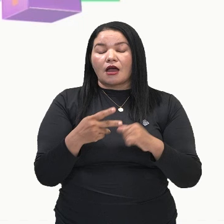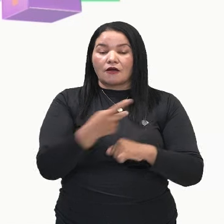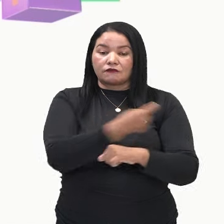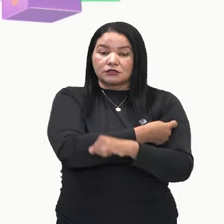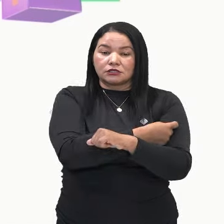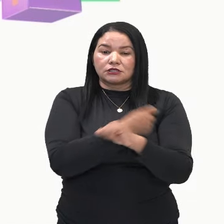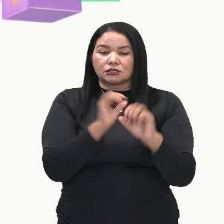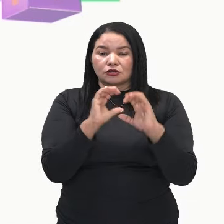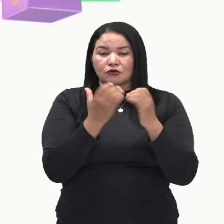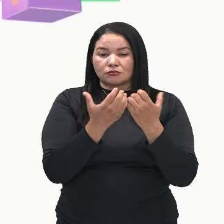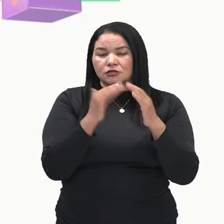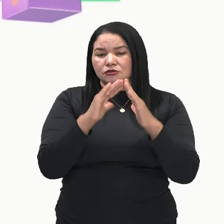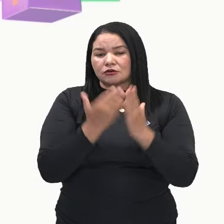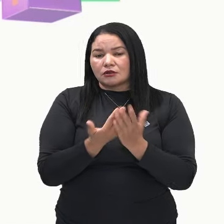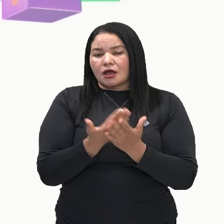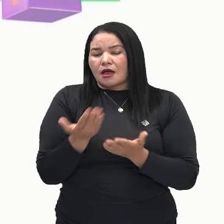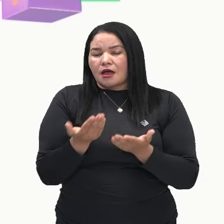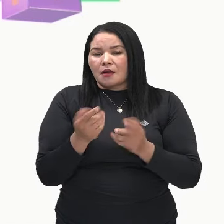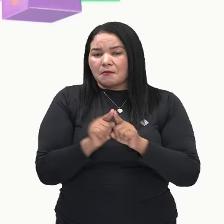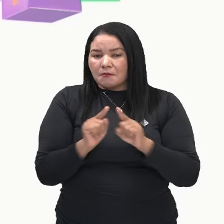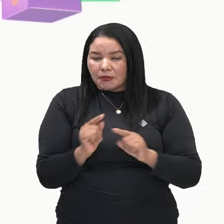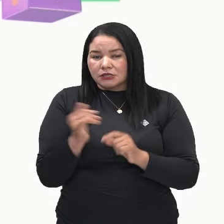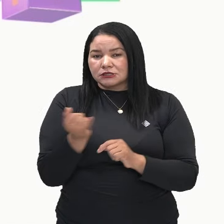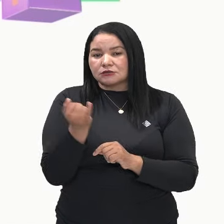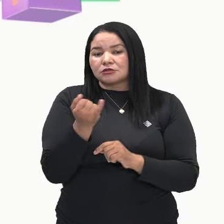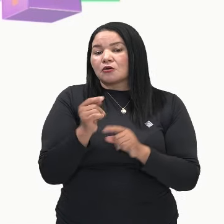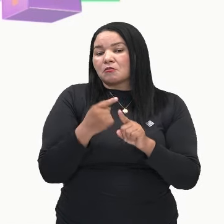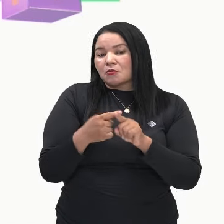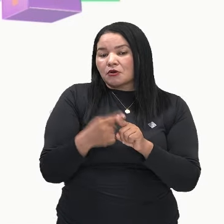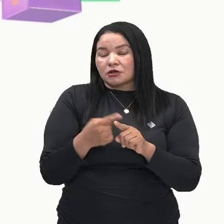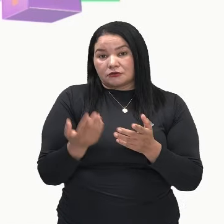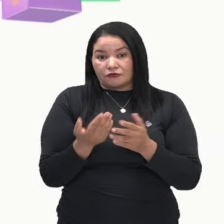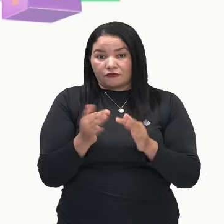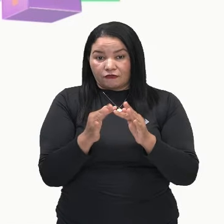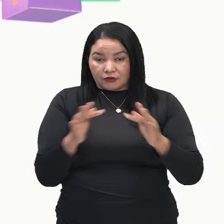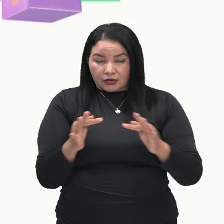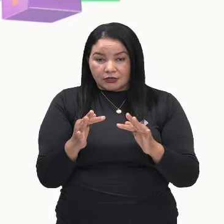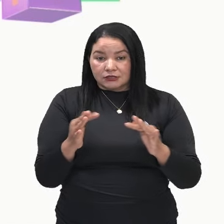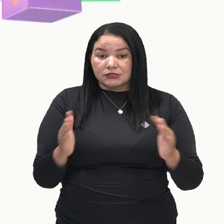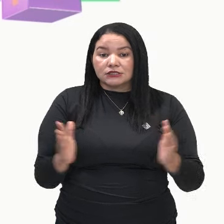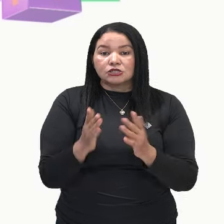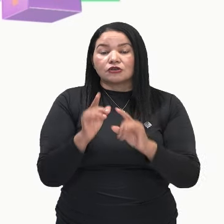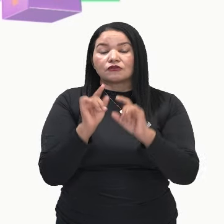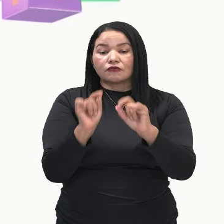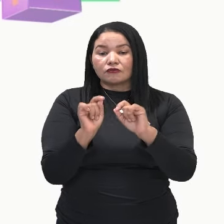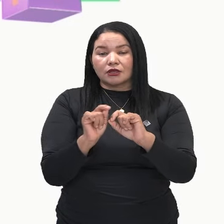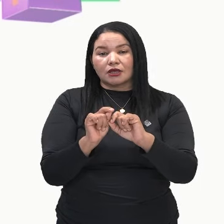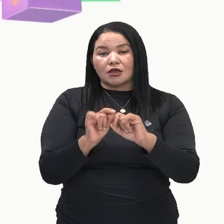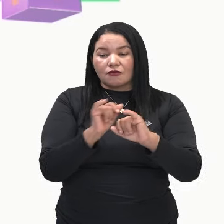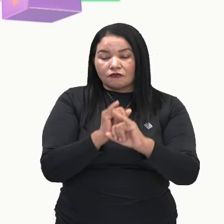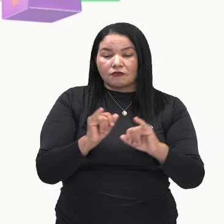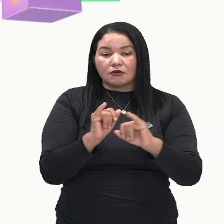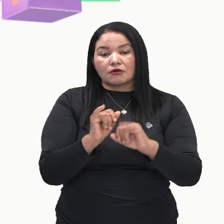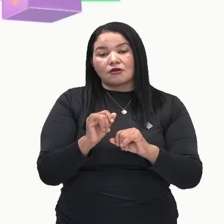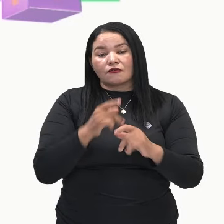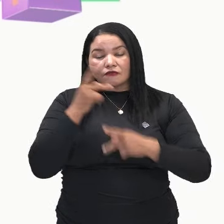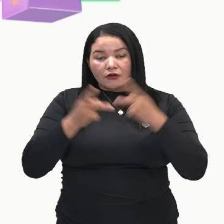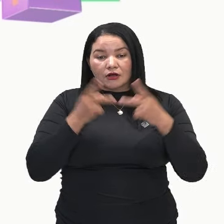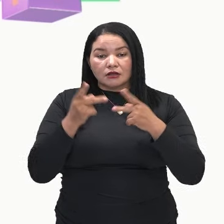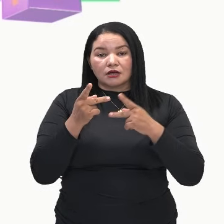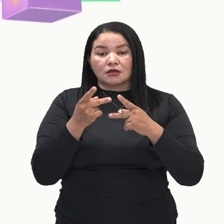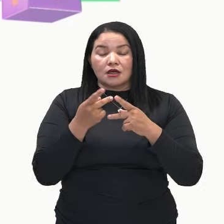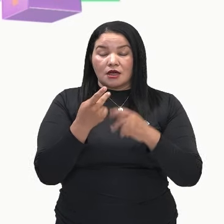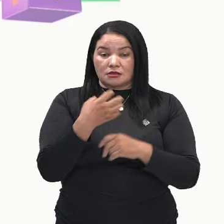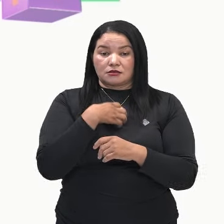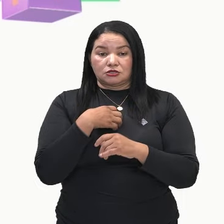isso é relevante? Quando eu falo em frase, eu falo principalmente em sentido, algo que é proferido, algo que é dito e possui um sentido